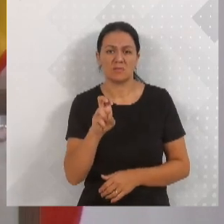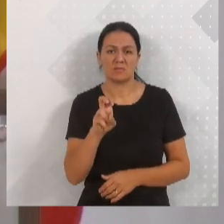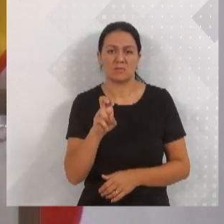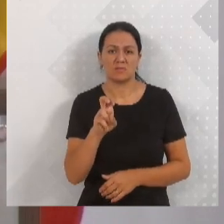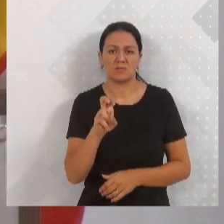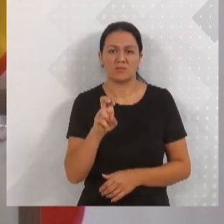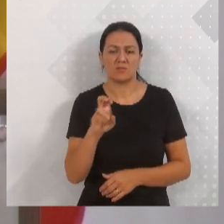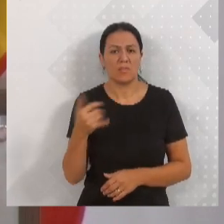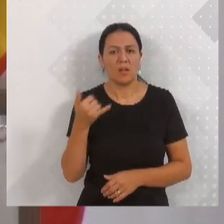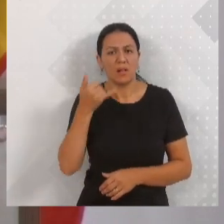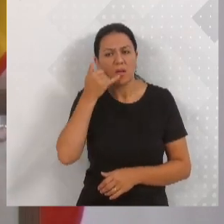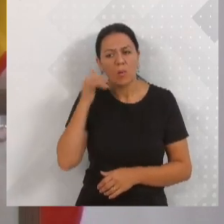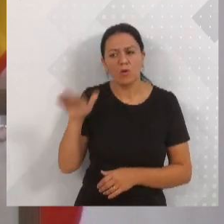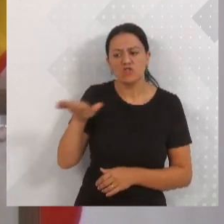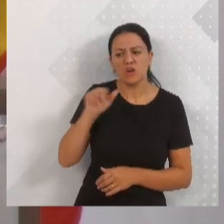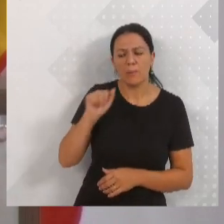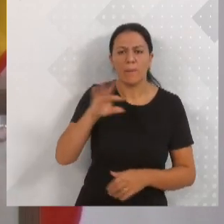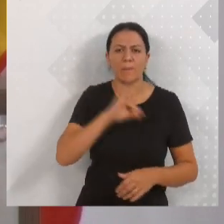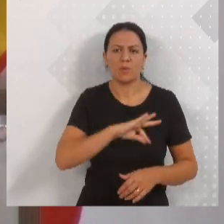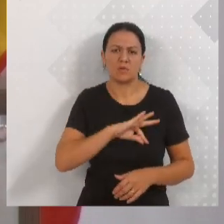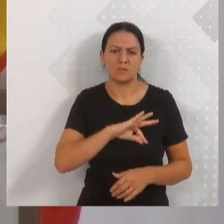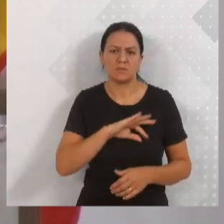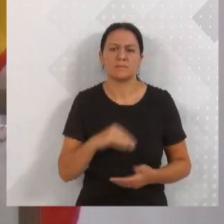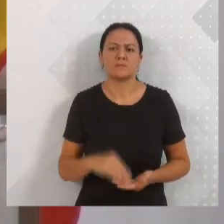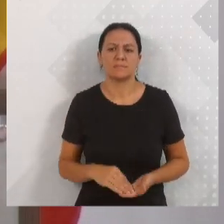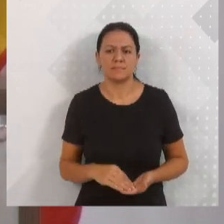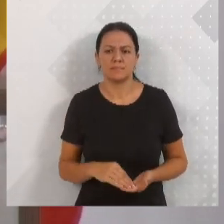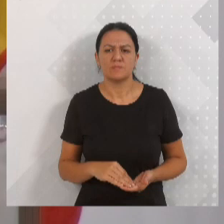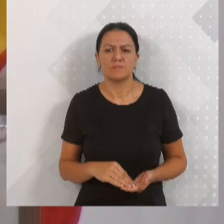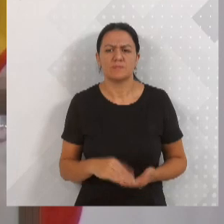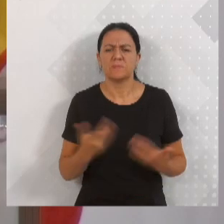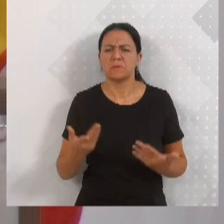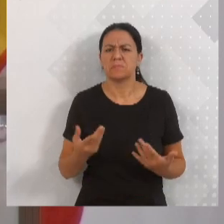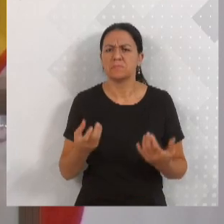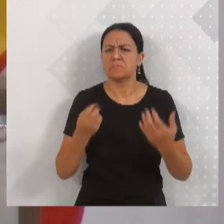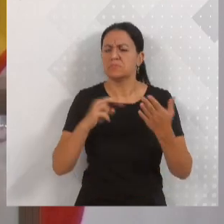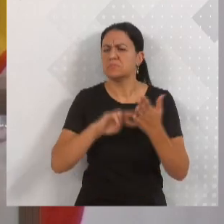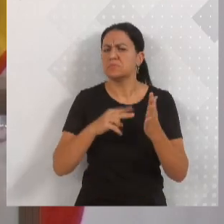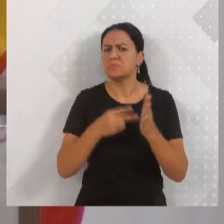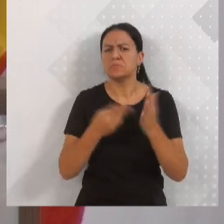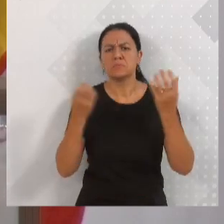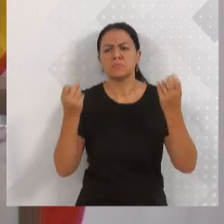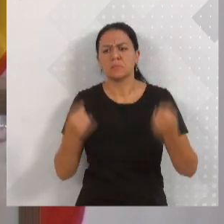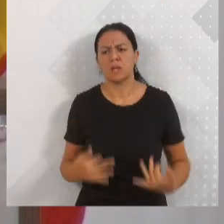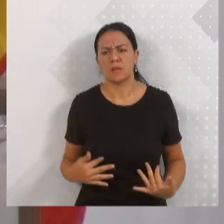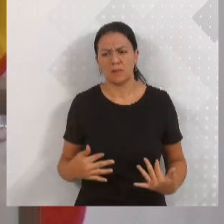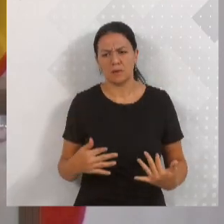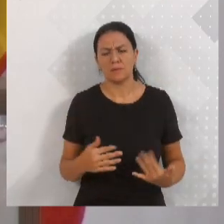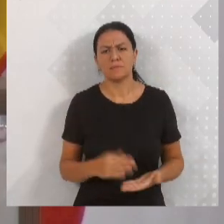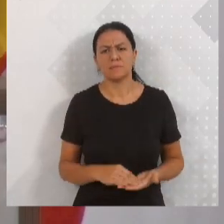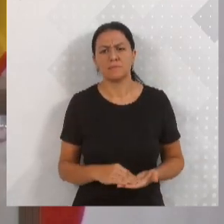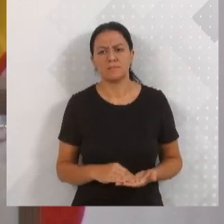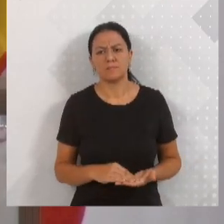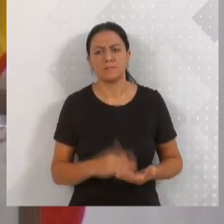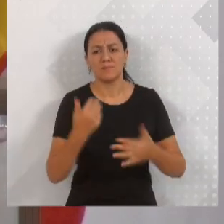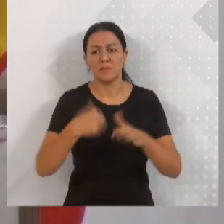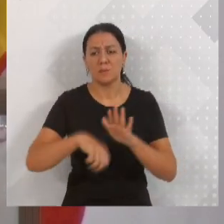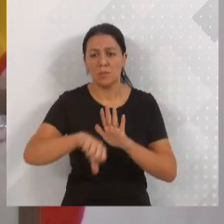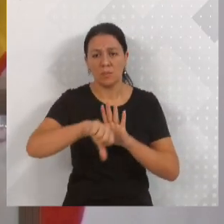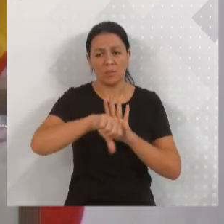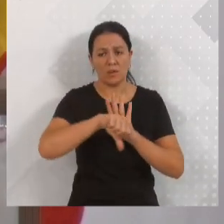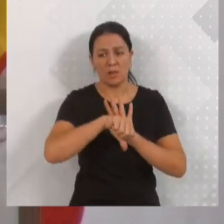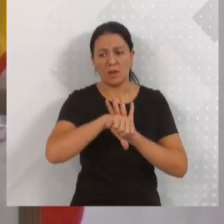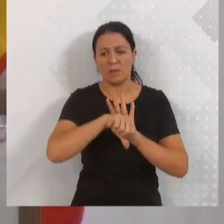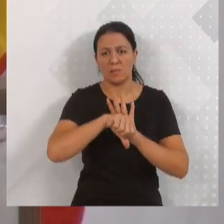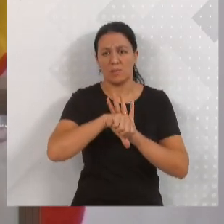ocorrências Então essa é a proporção que que eu quero dizer com isso que o crime ele é um